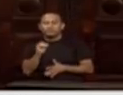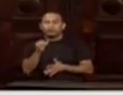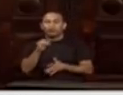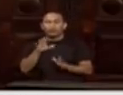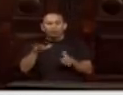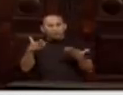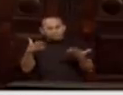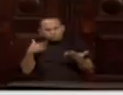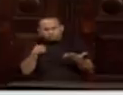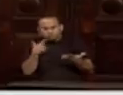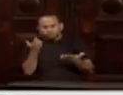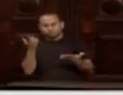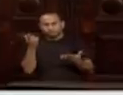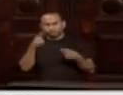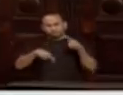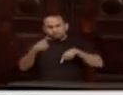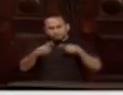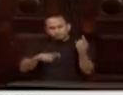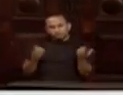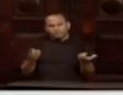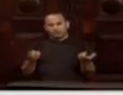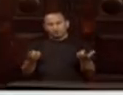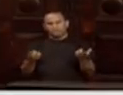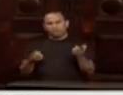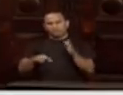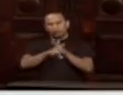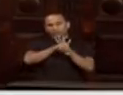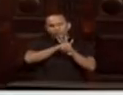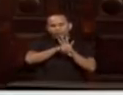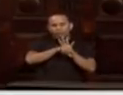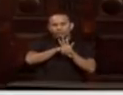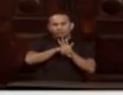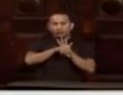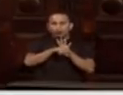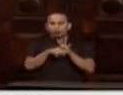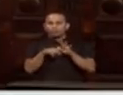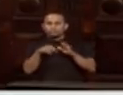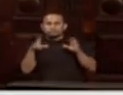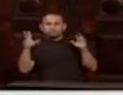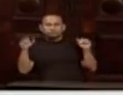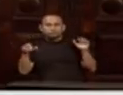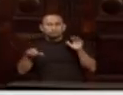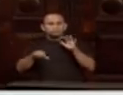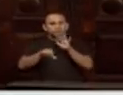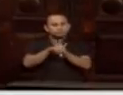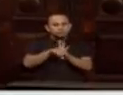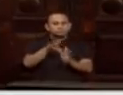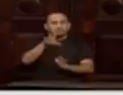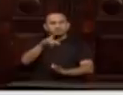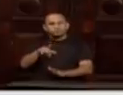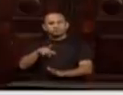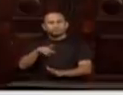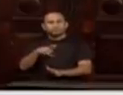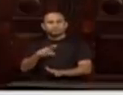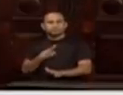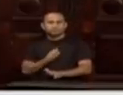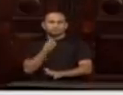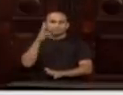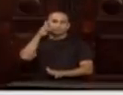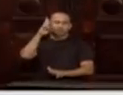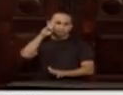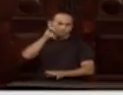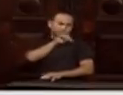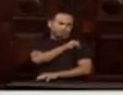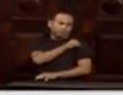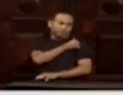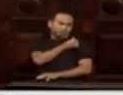absolutamente criminosa a maior organização criminosa que já existiu a história do rio de janeiro se chama pmdb